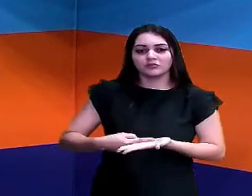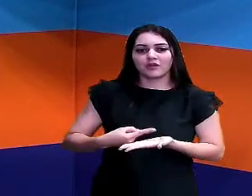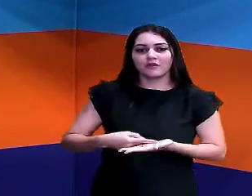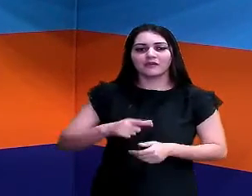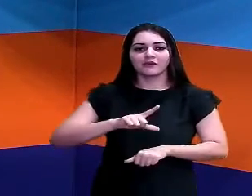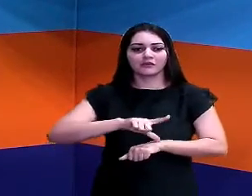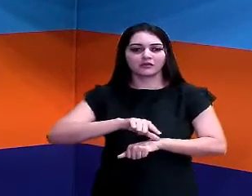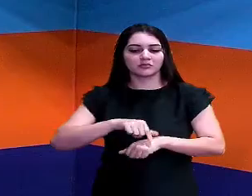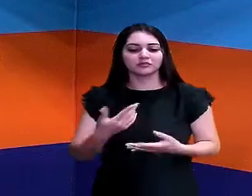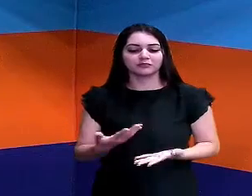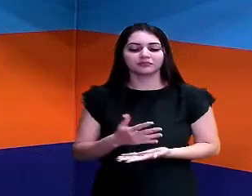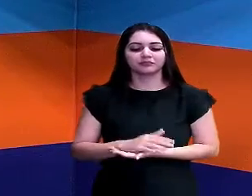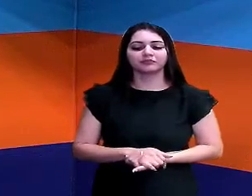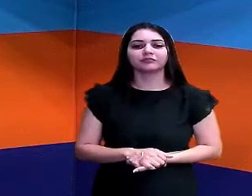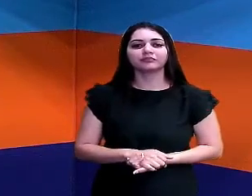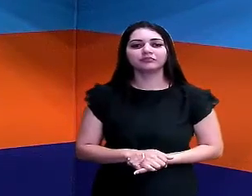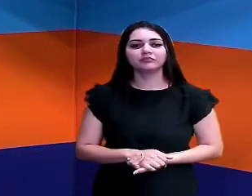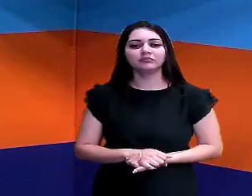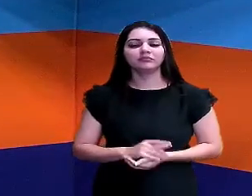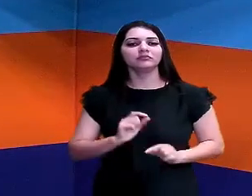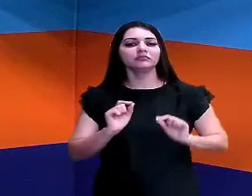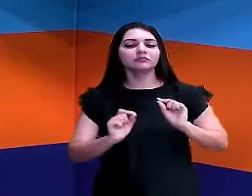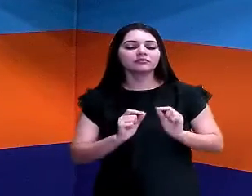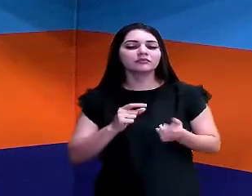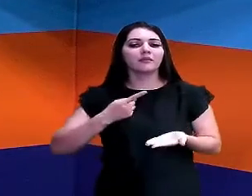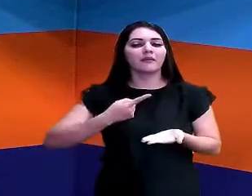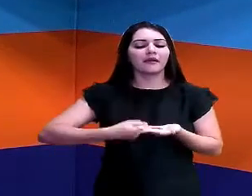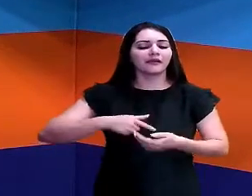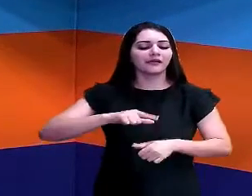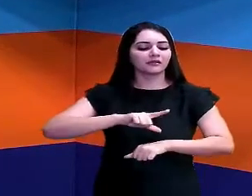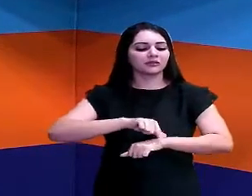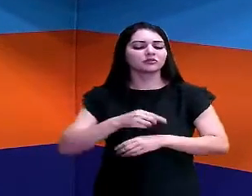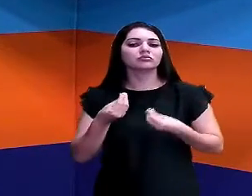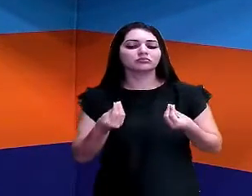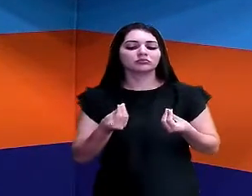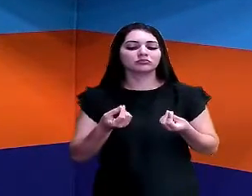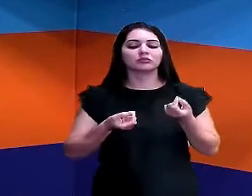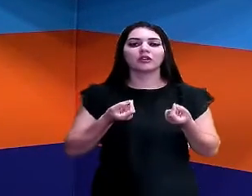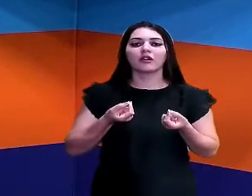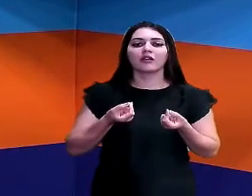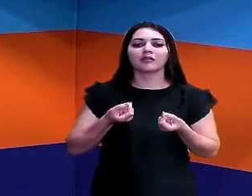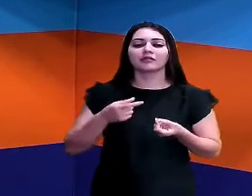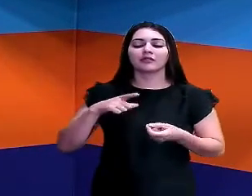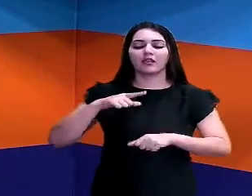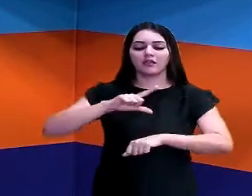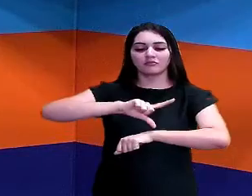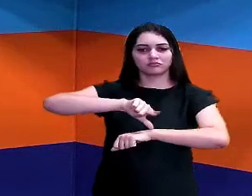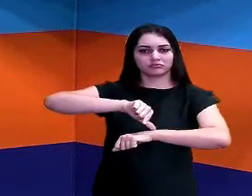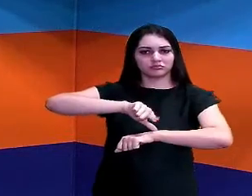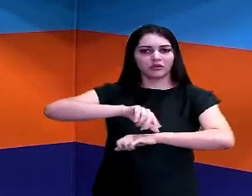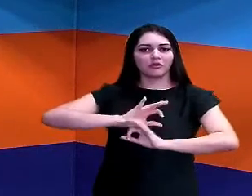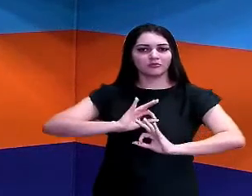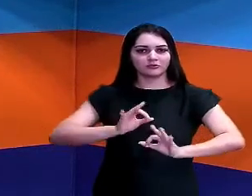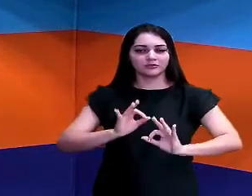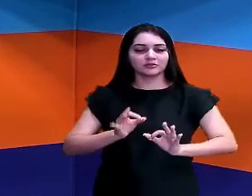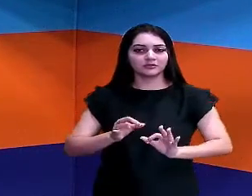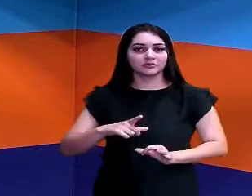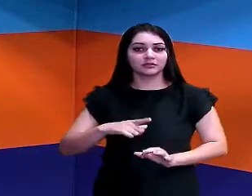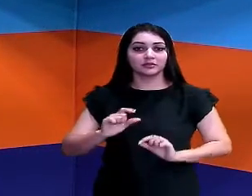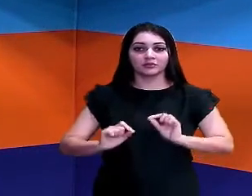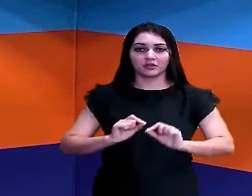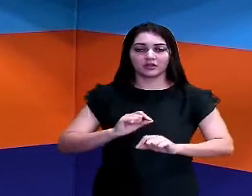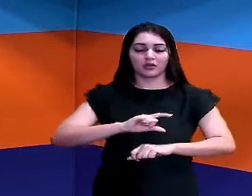as horas, tá? O que é que nós usamos para marcar as horas? Nós usamos o relógio, né? E aí nós temos